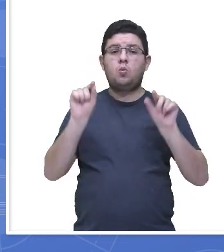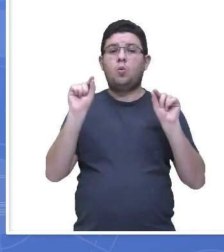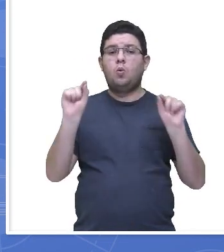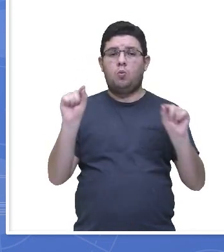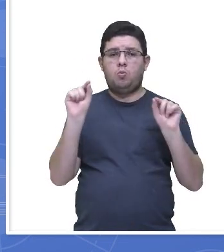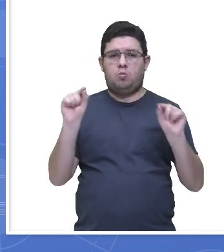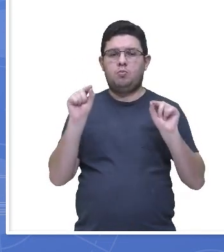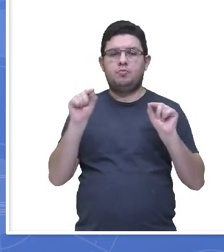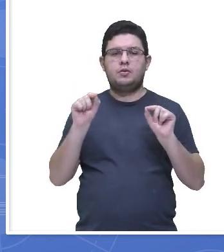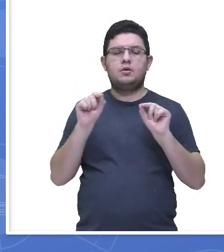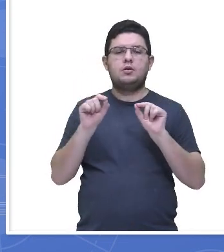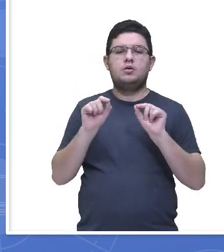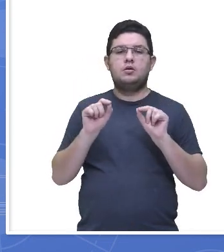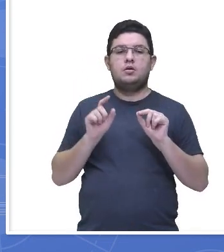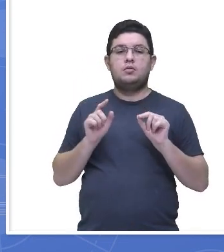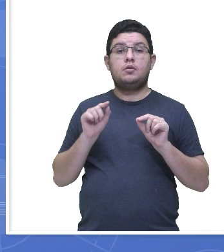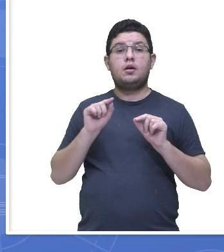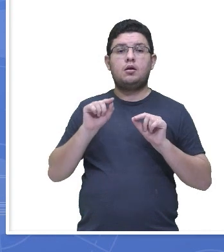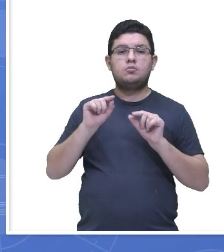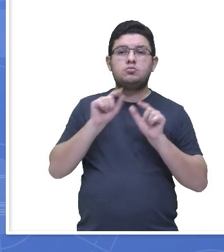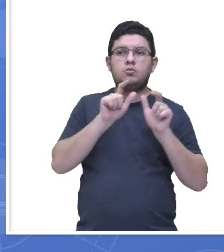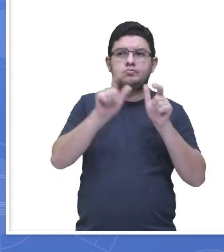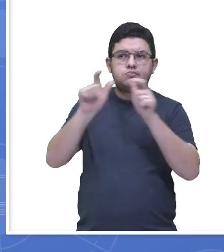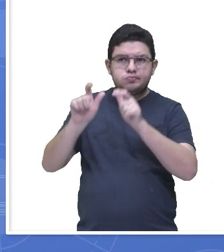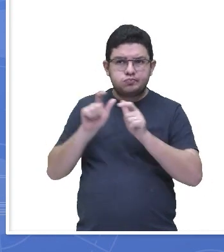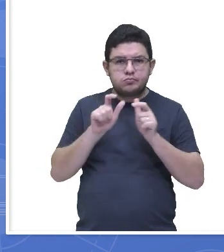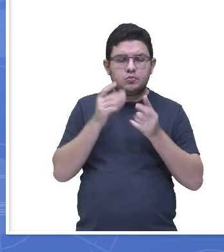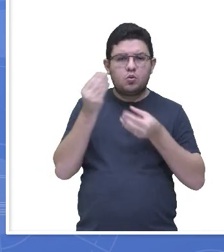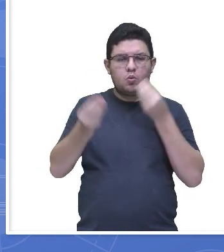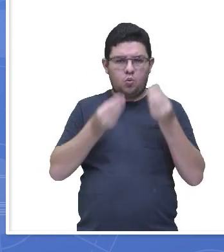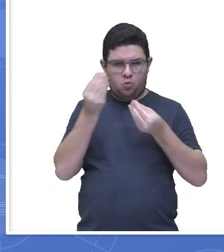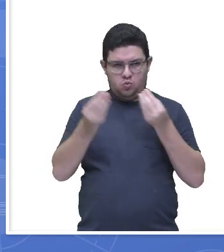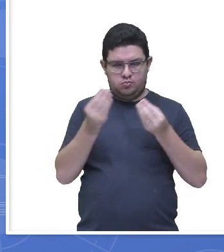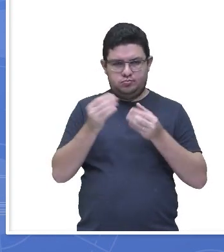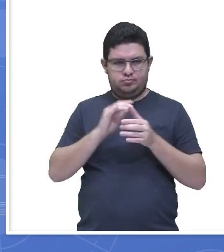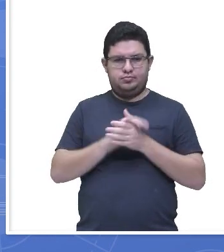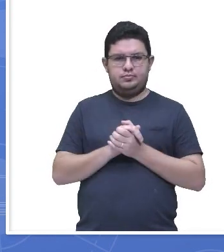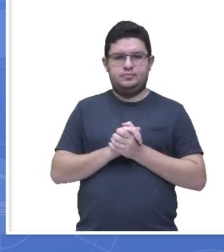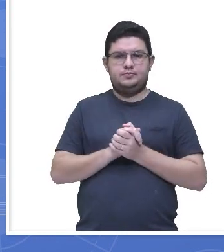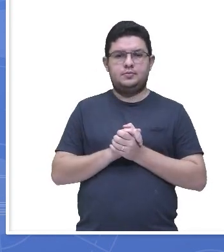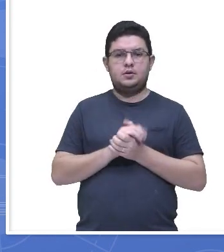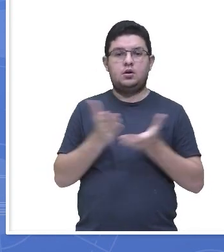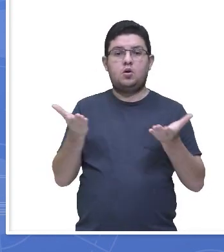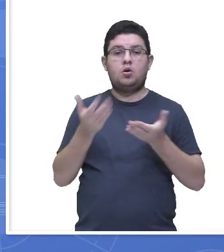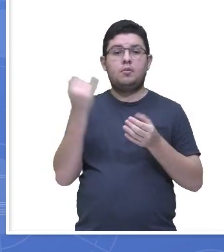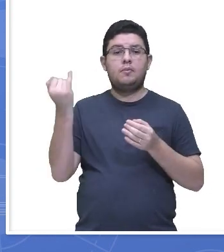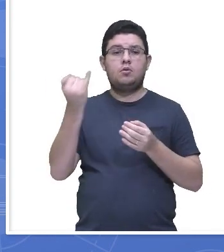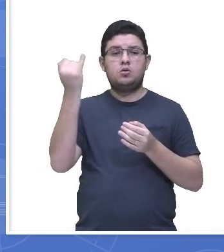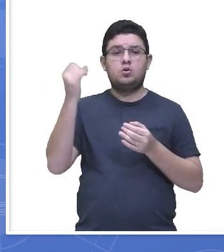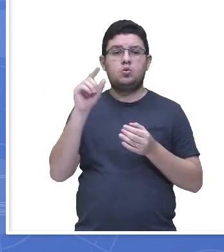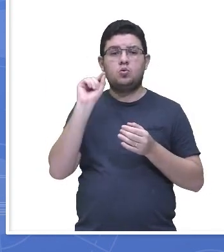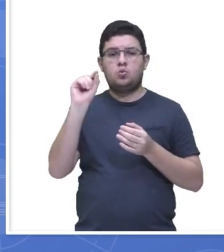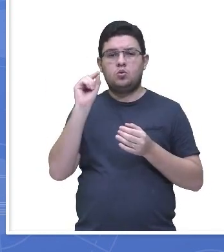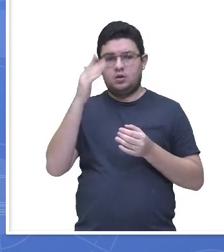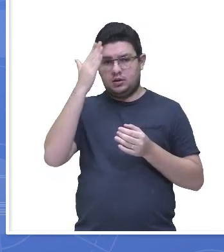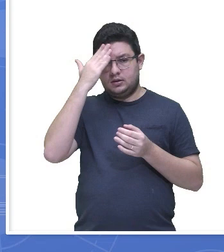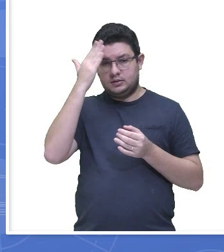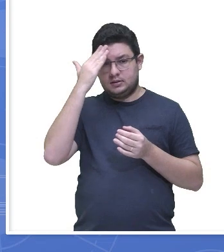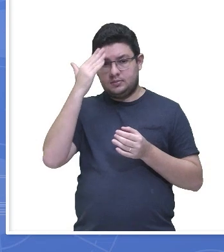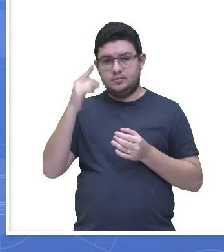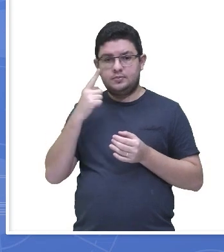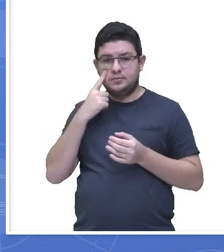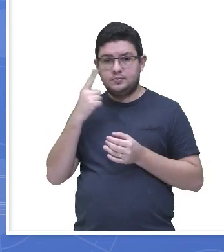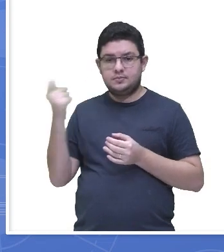da nossa posição, né? Vamos voltar aqui para uma propriedade importante do gráfico da posição. Veja,